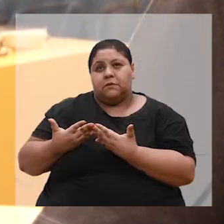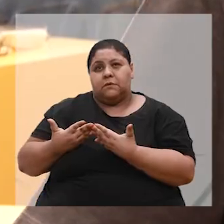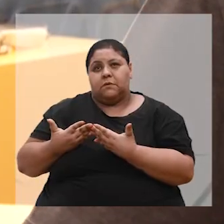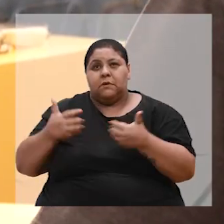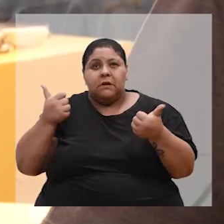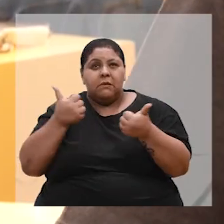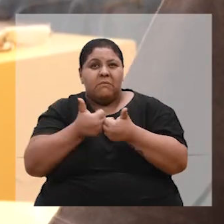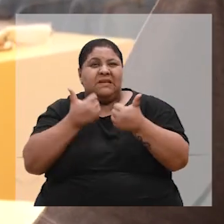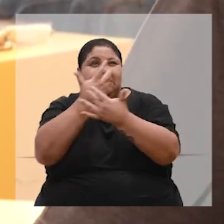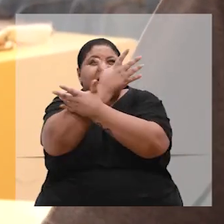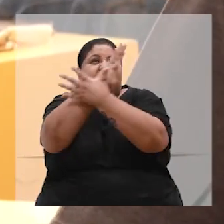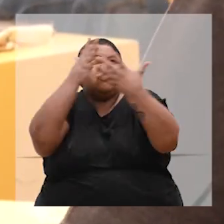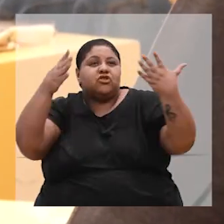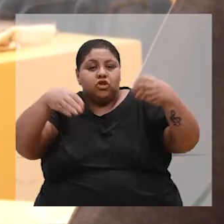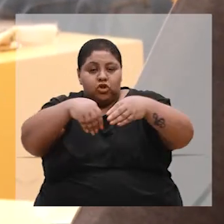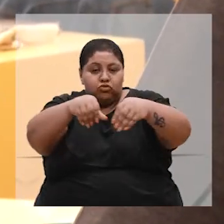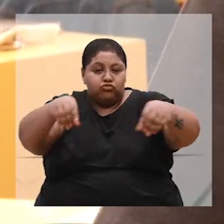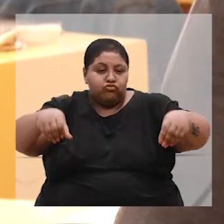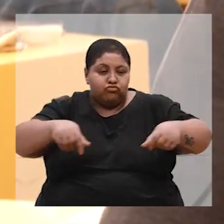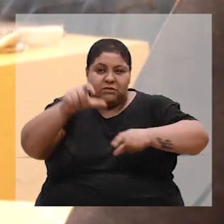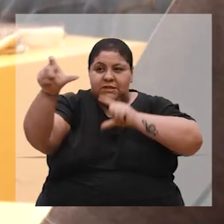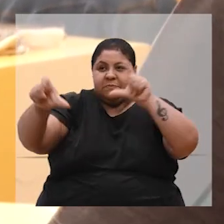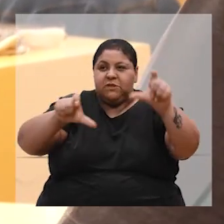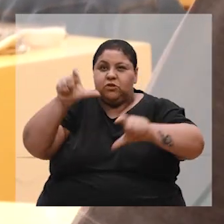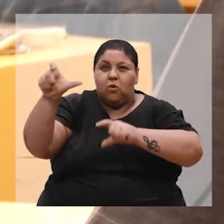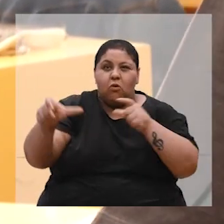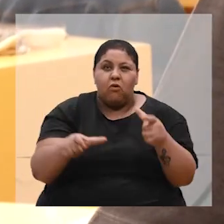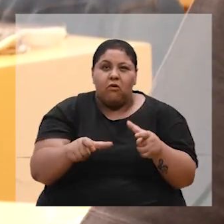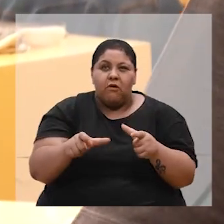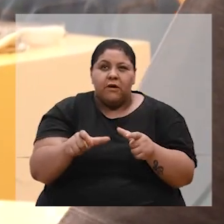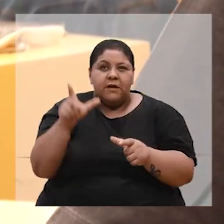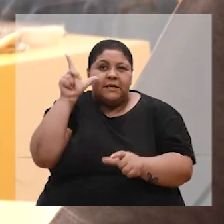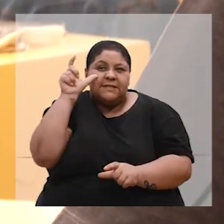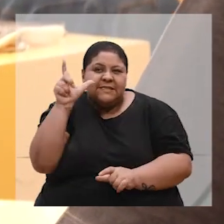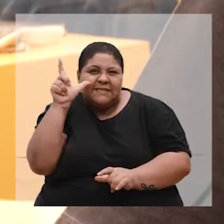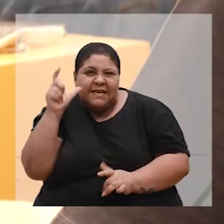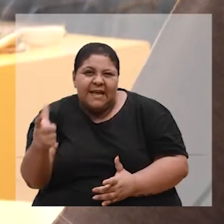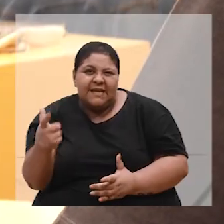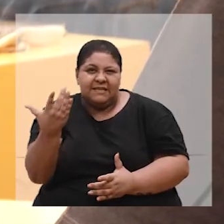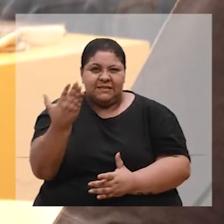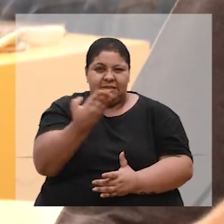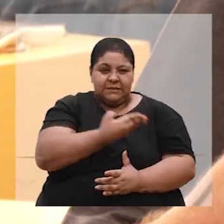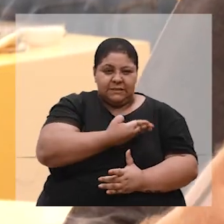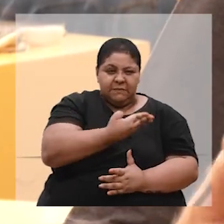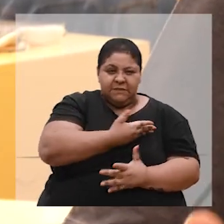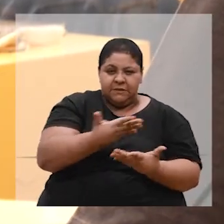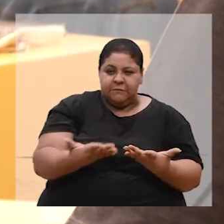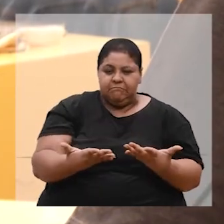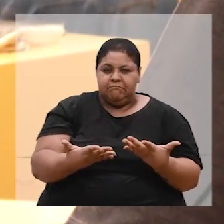da paisagem, da terra, dos indivíduos, das amizades,